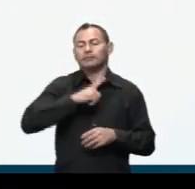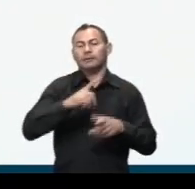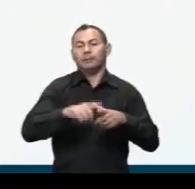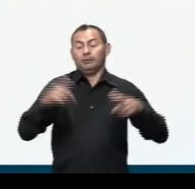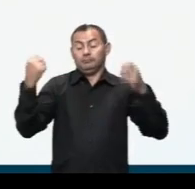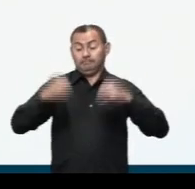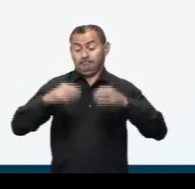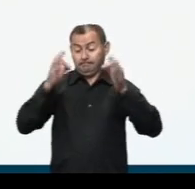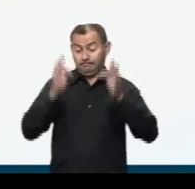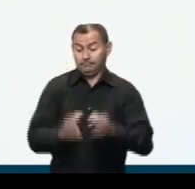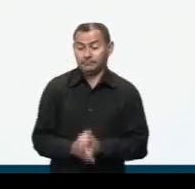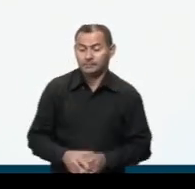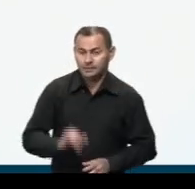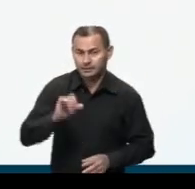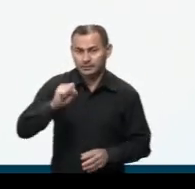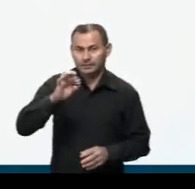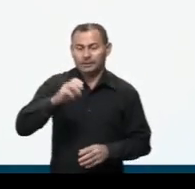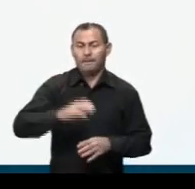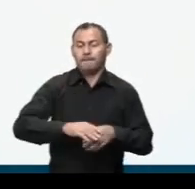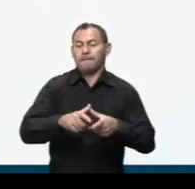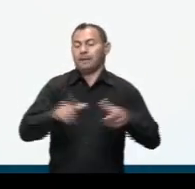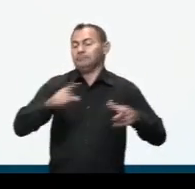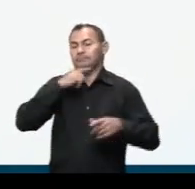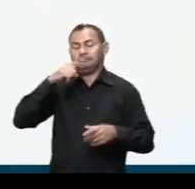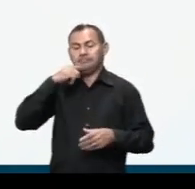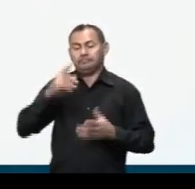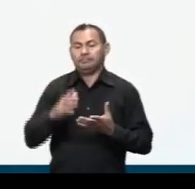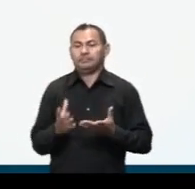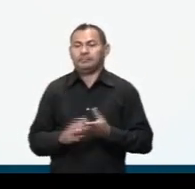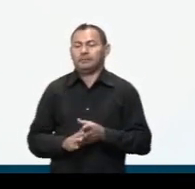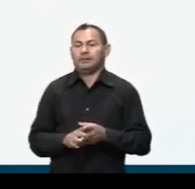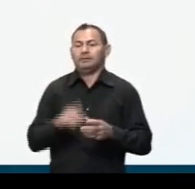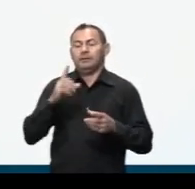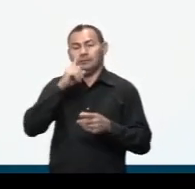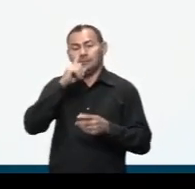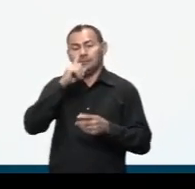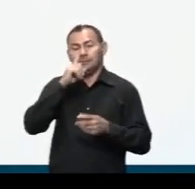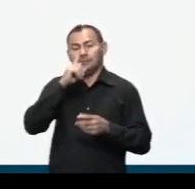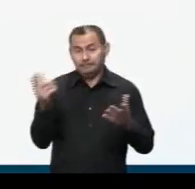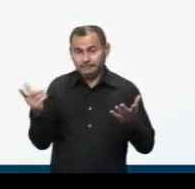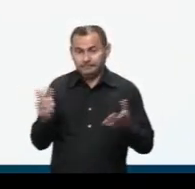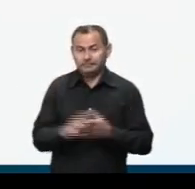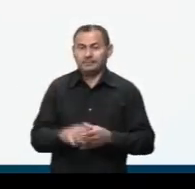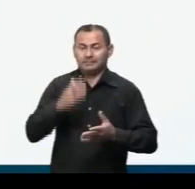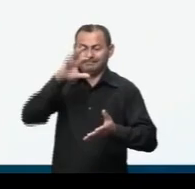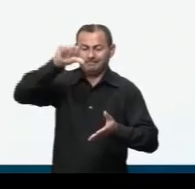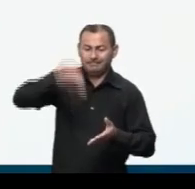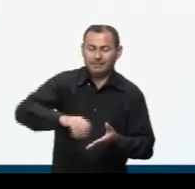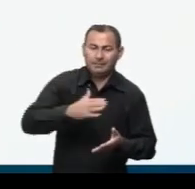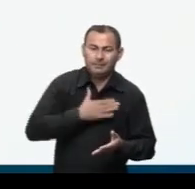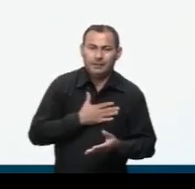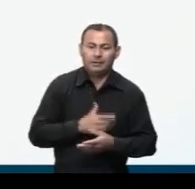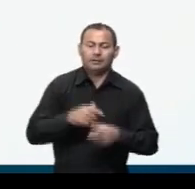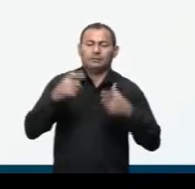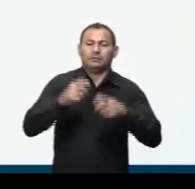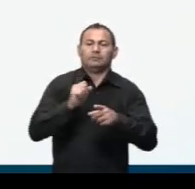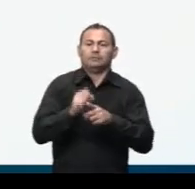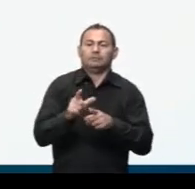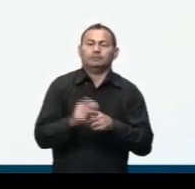maior precisão e uma estabilidade maior, porque ninguém vai ficar, não corre o risco de estragar a minha